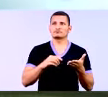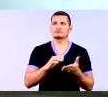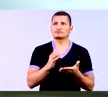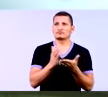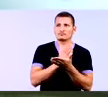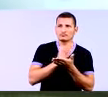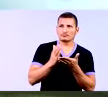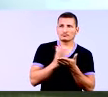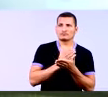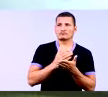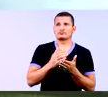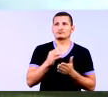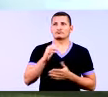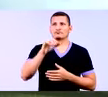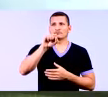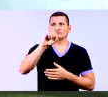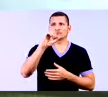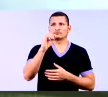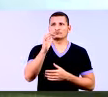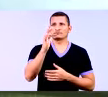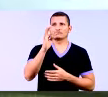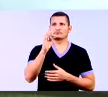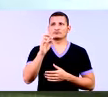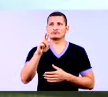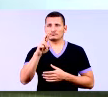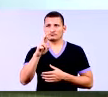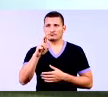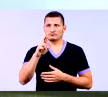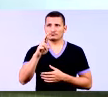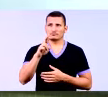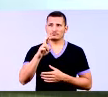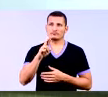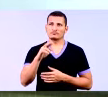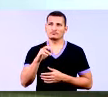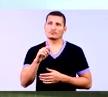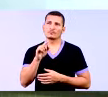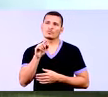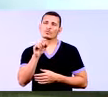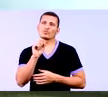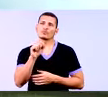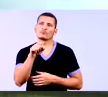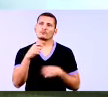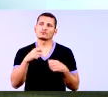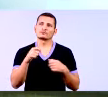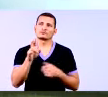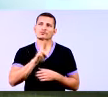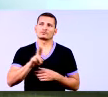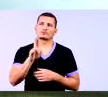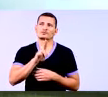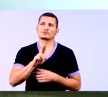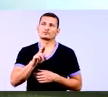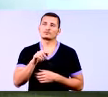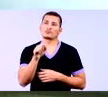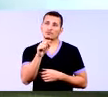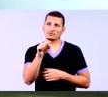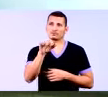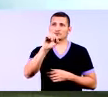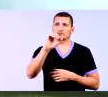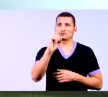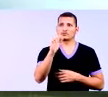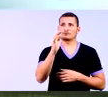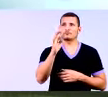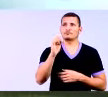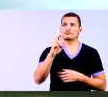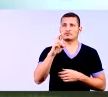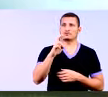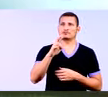Alguns softwares, quando vai ver a especificação do software, que vai falar, o que você precisa para usar? Fala assim, ó, esse software, principalmente esses